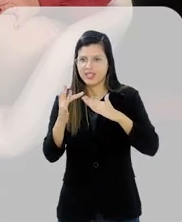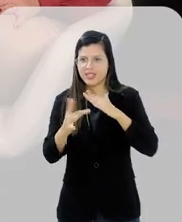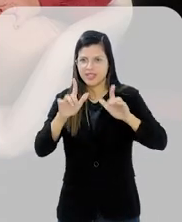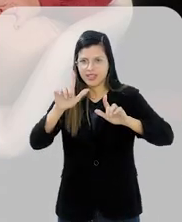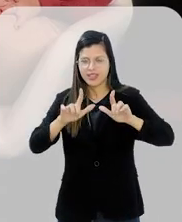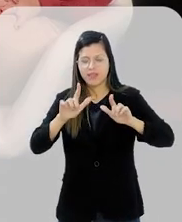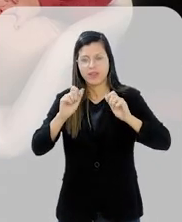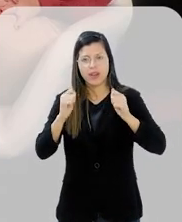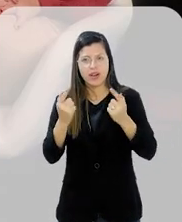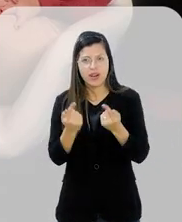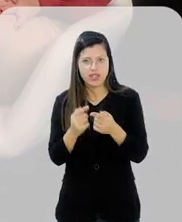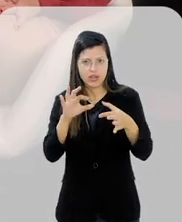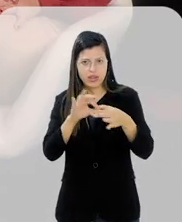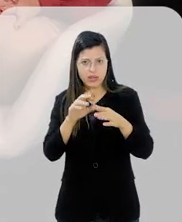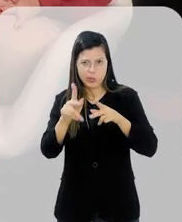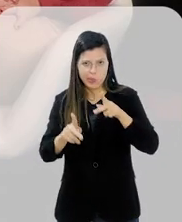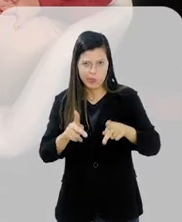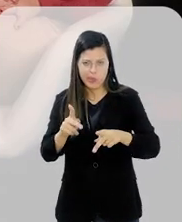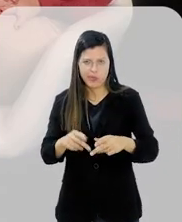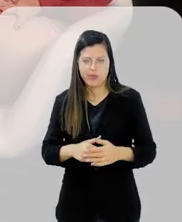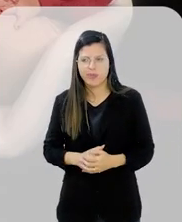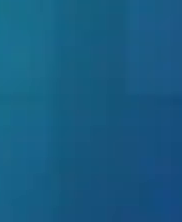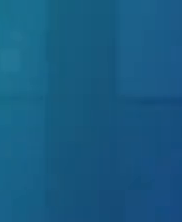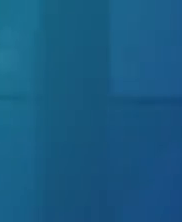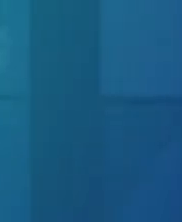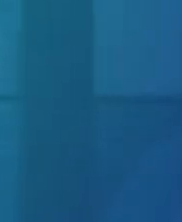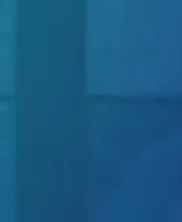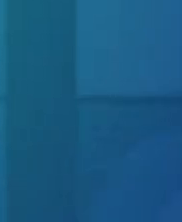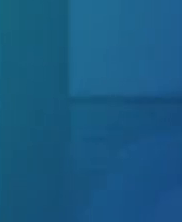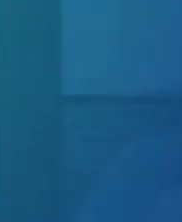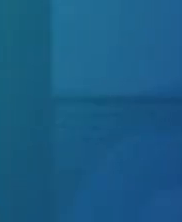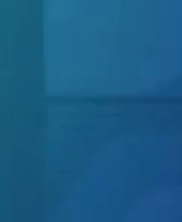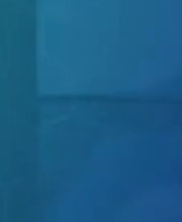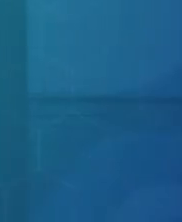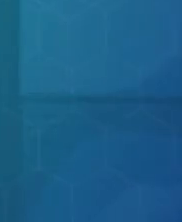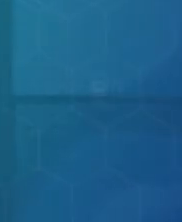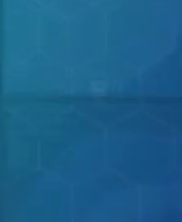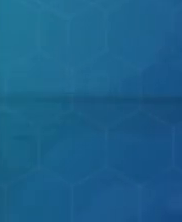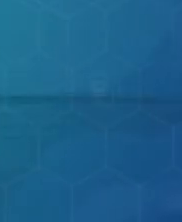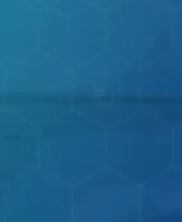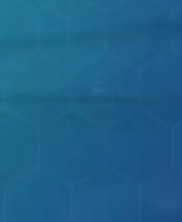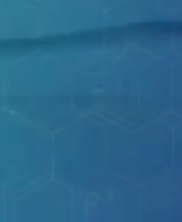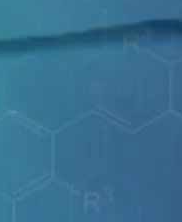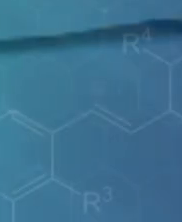TV Alerj, o canal do povo. Até a próxima.